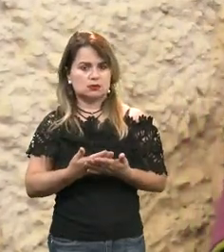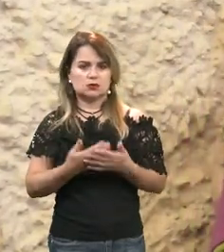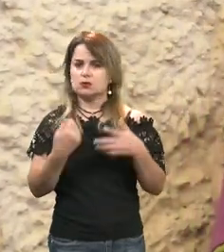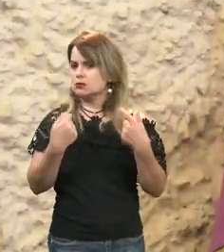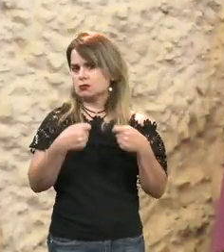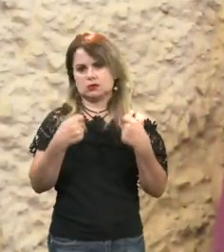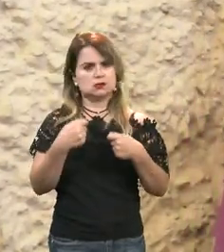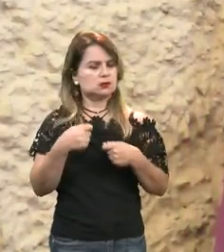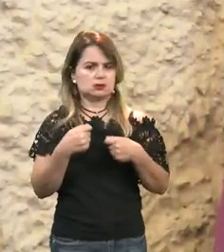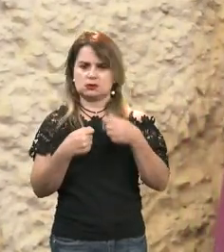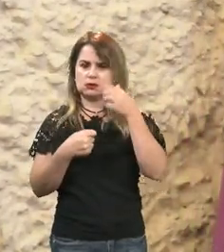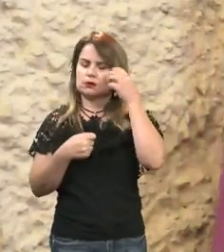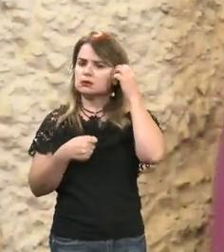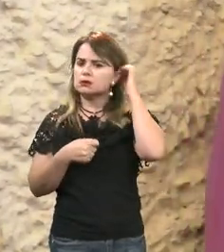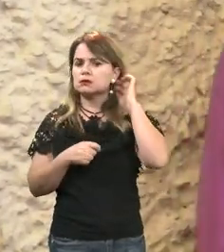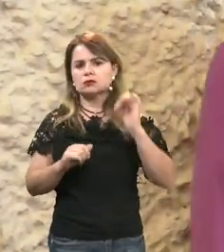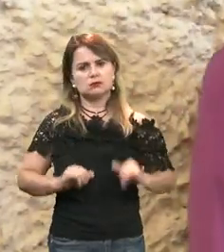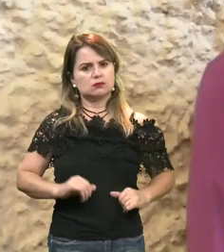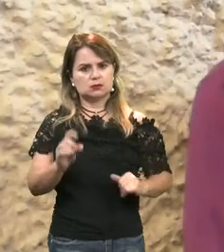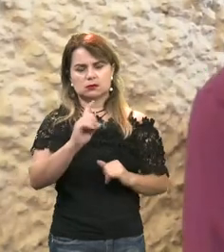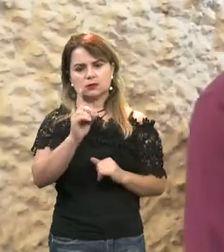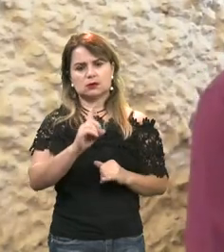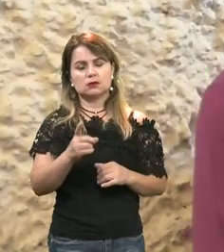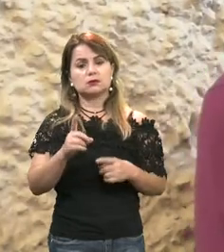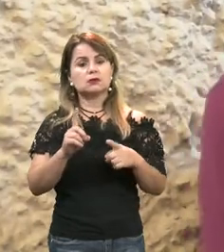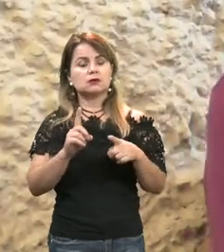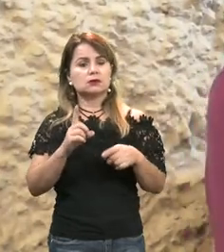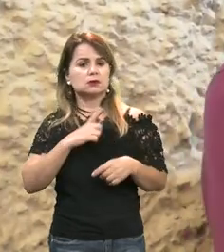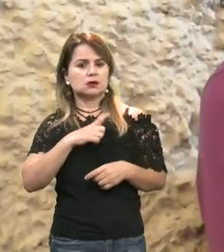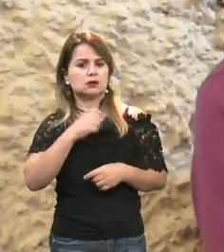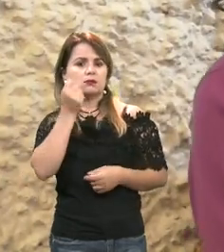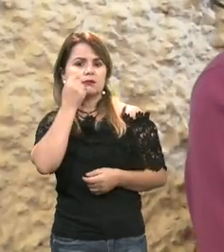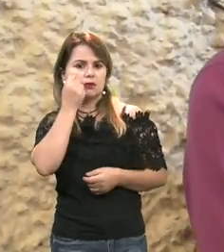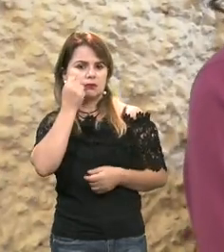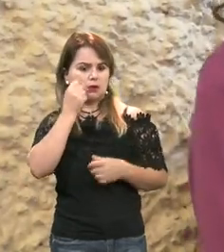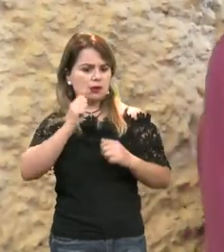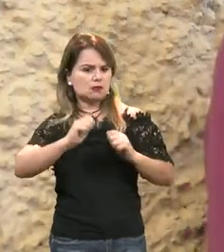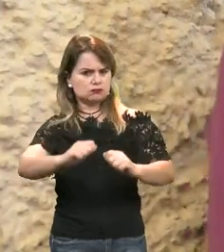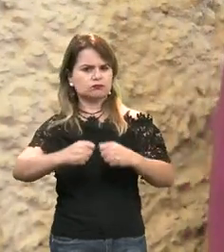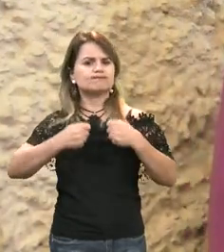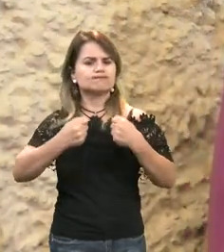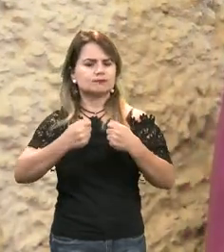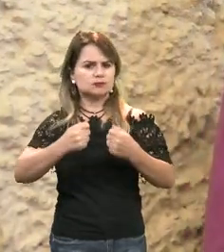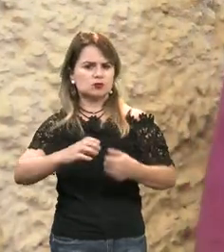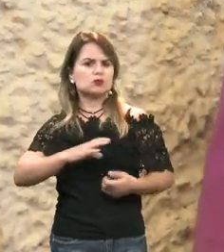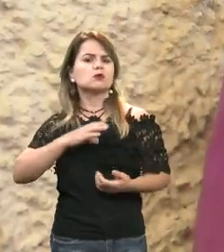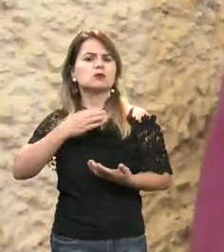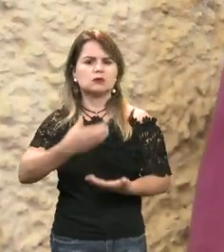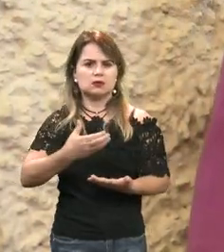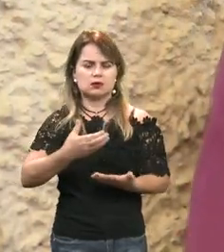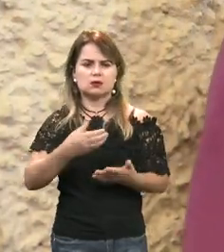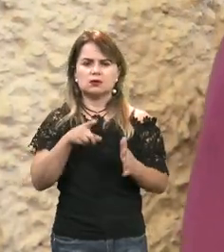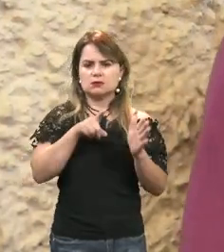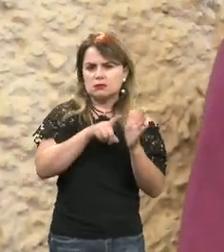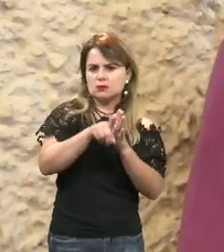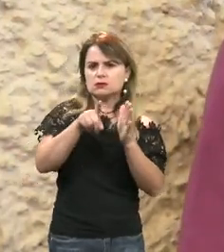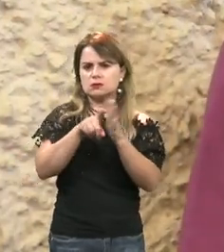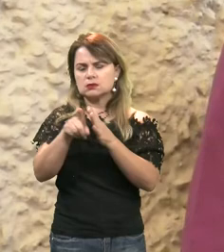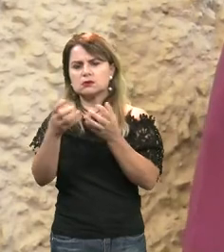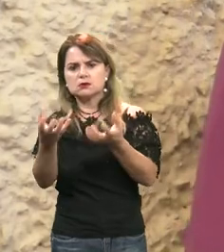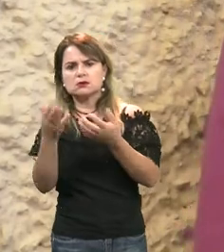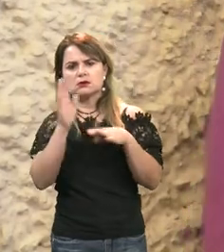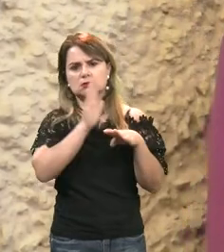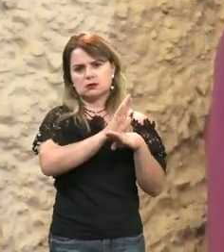aqui essas guerreiras, essas mães guerreiras, essas pesquisadoras da Malele que querem